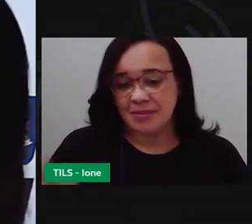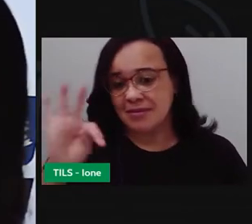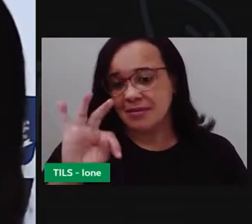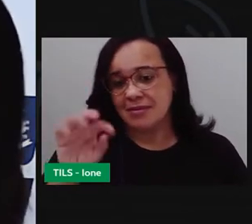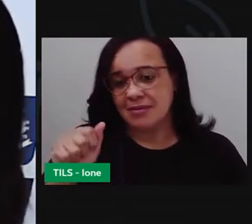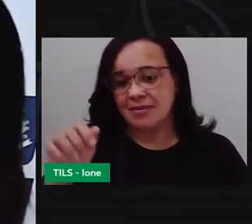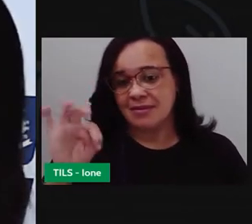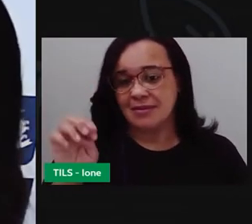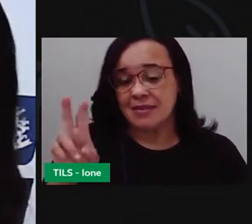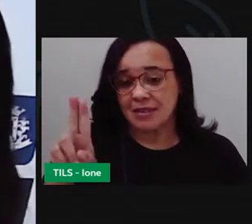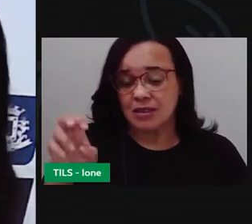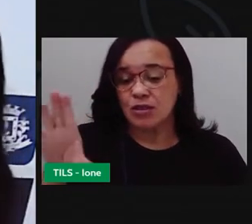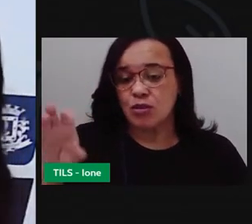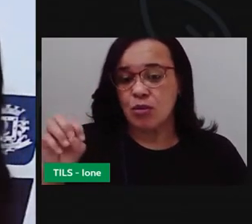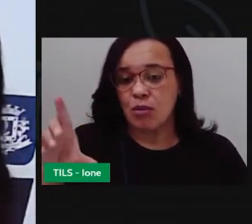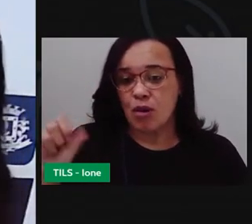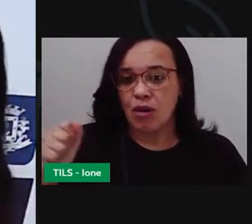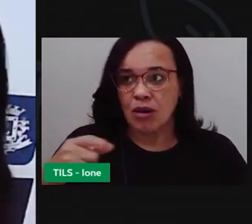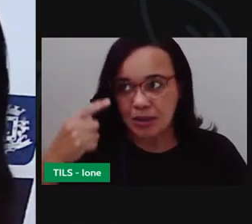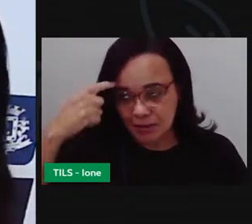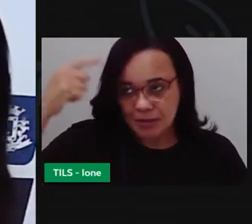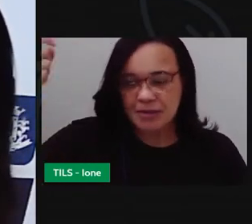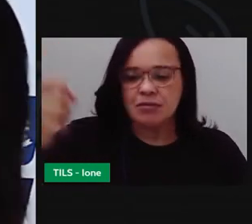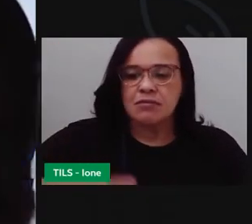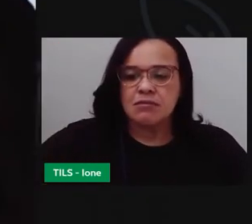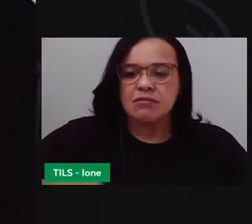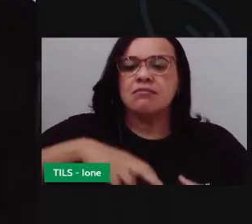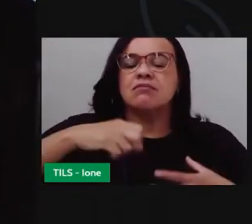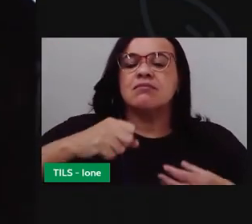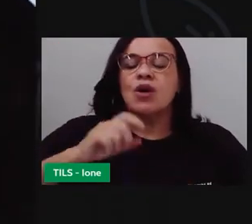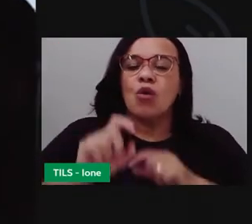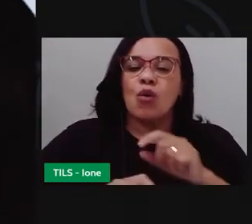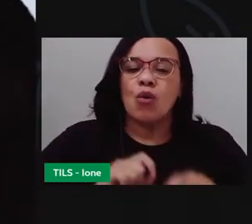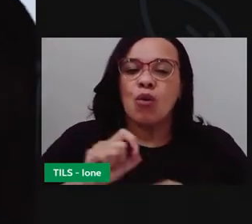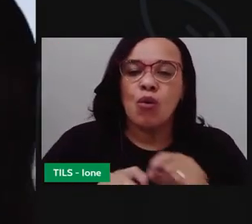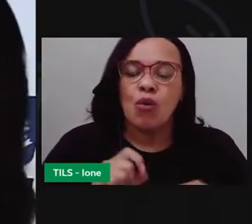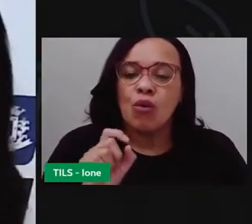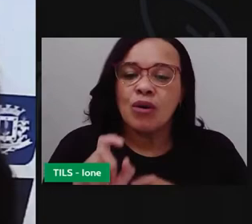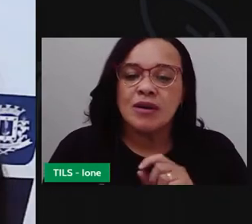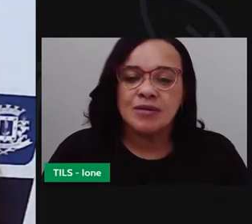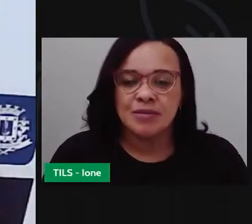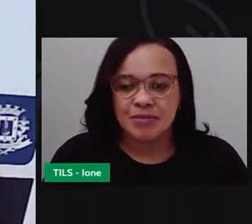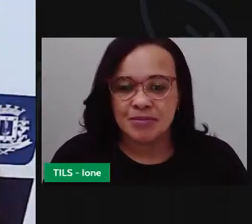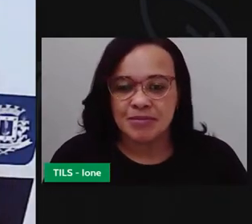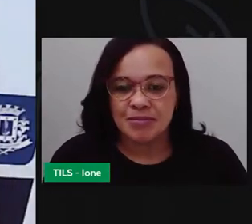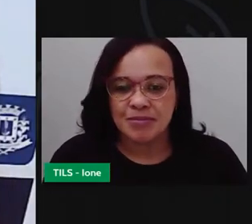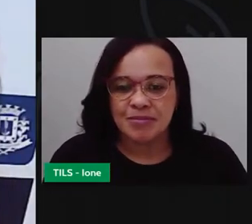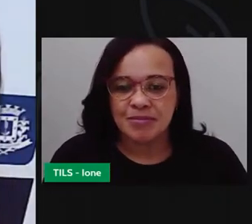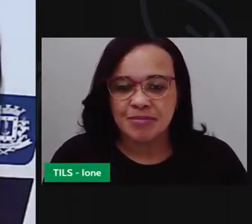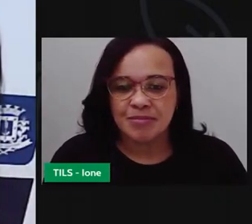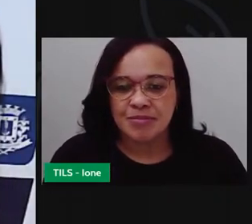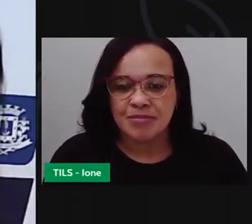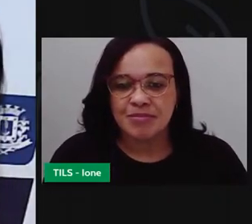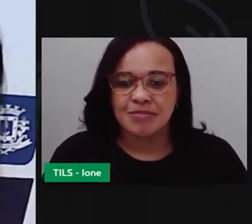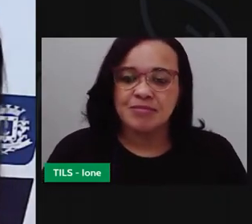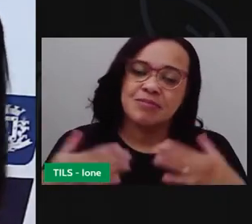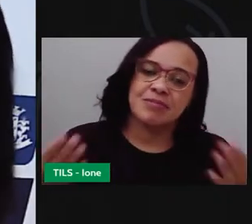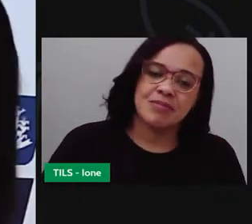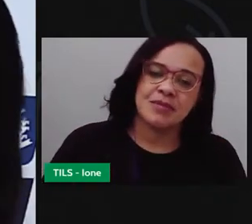Tatu-bola suspirava, olhando a imensidão. Corajoso se jogava para ser um tatu-balão.